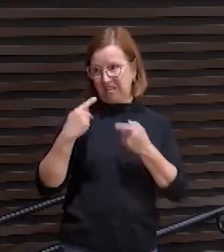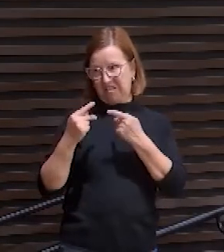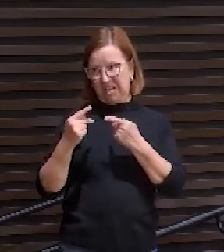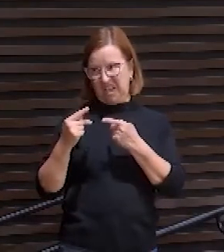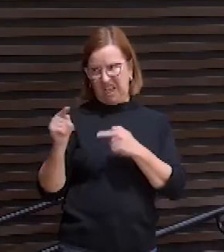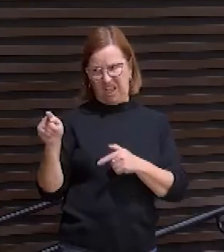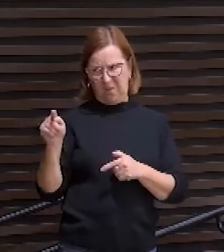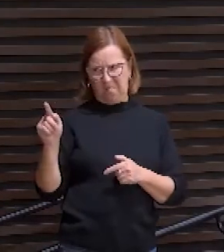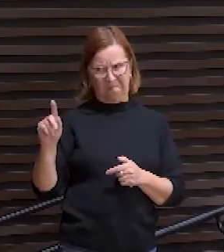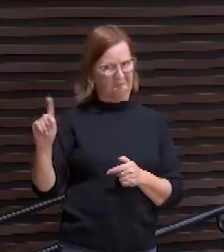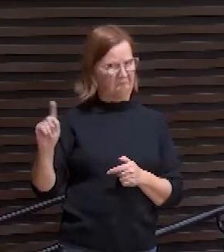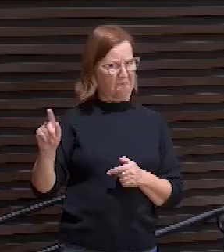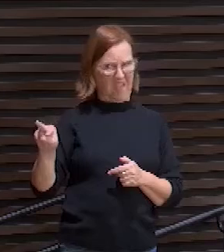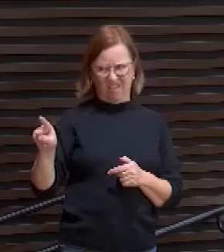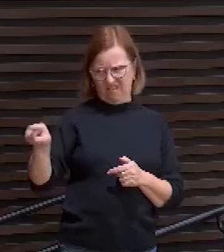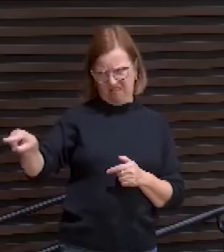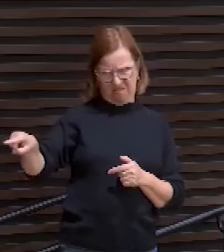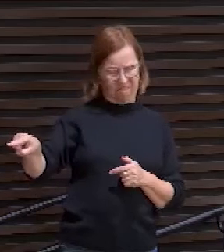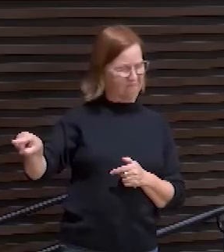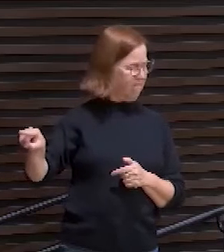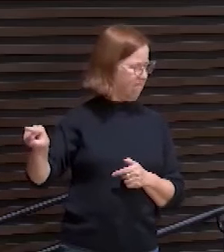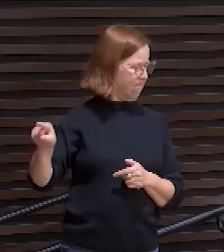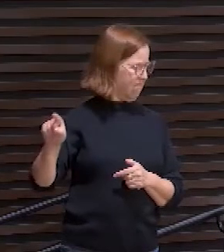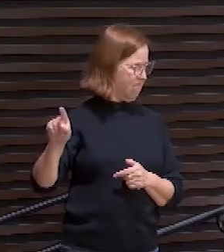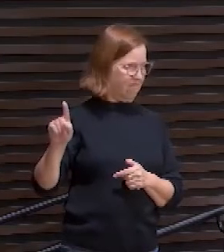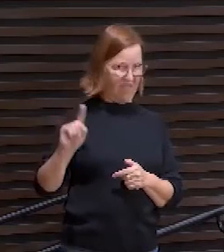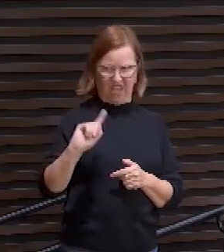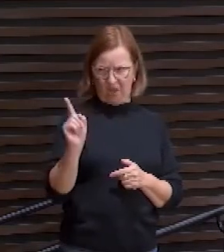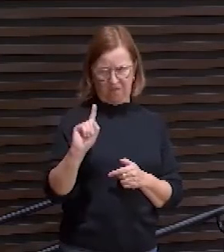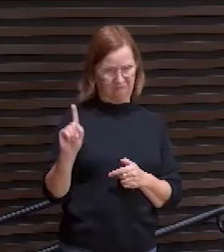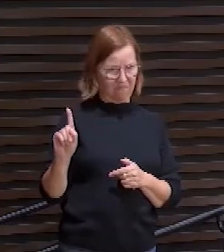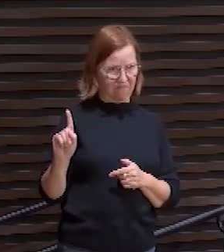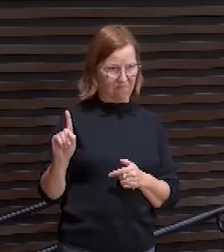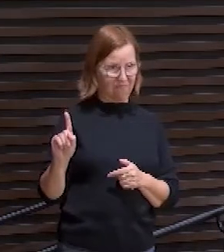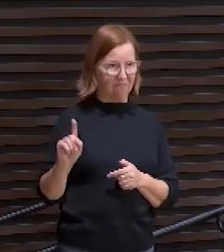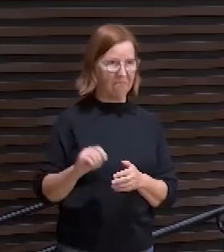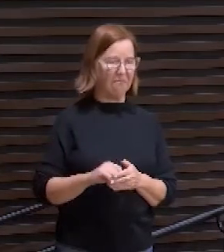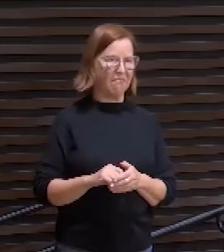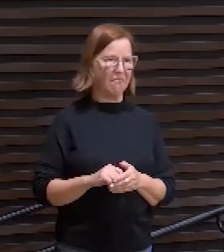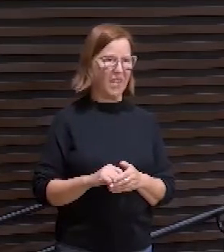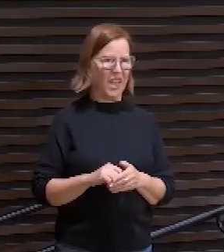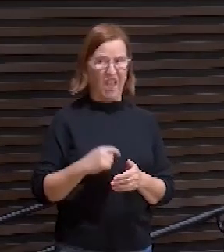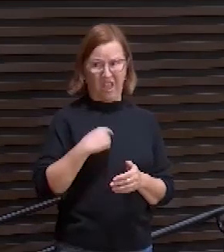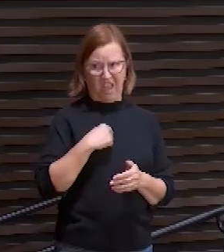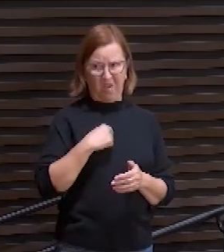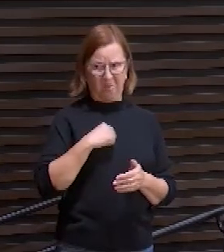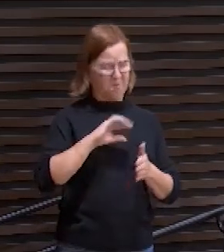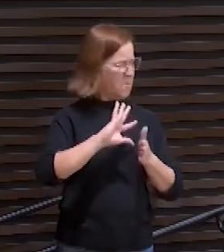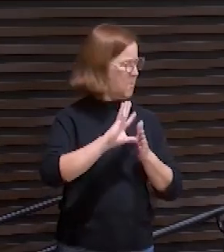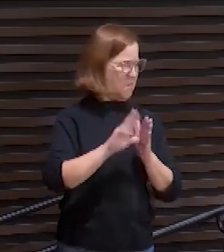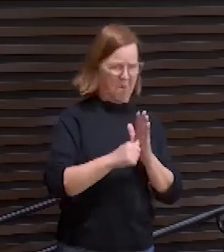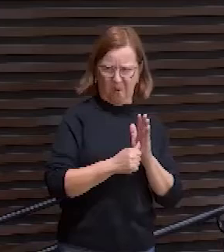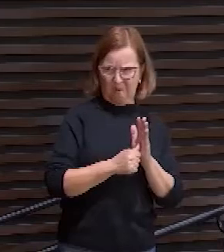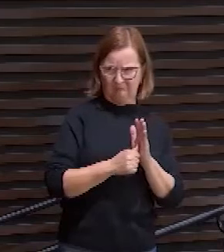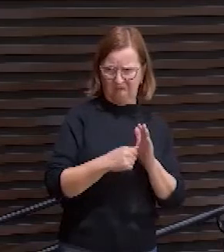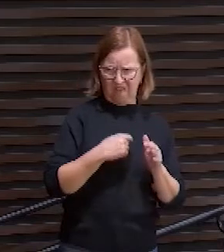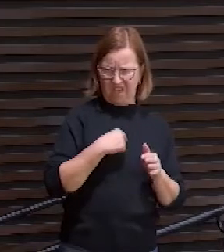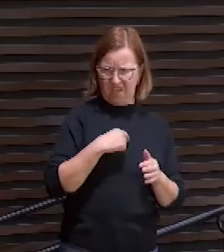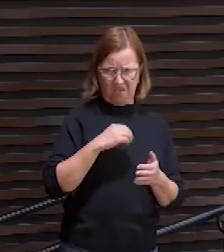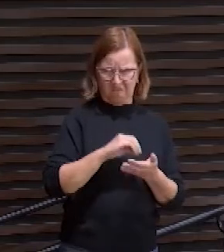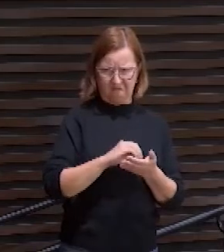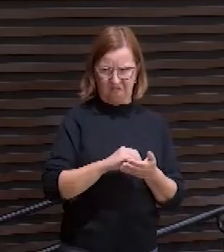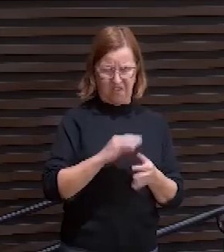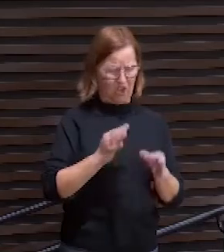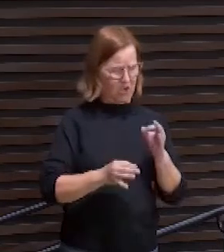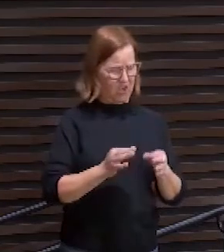sou como esse fulano aí. Eu não sou roubador, eu não sou injusto, eu